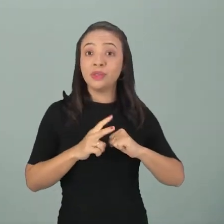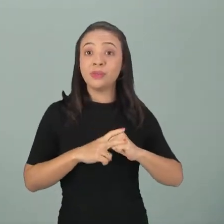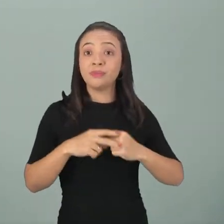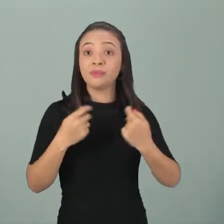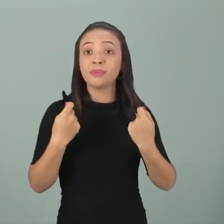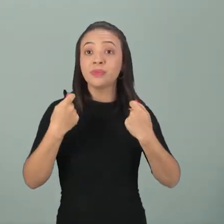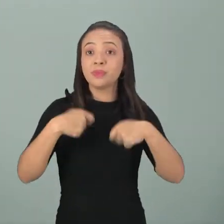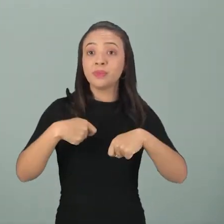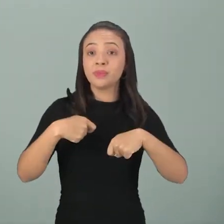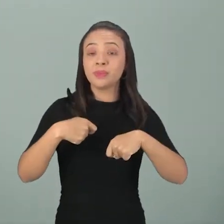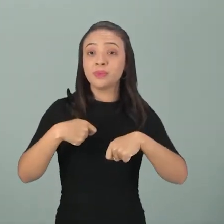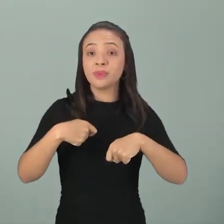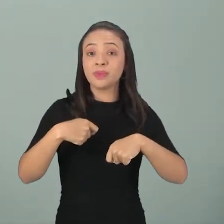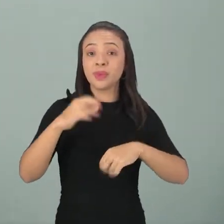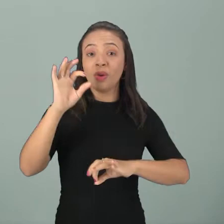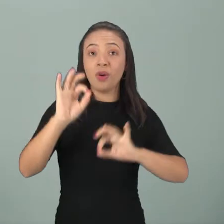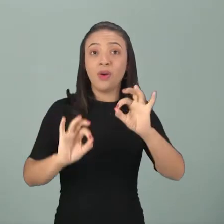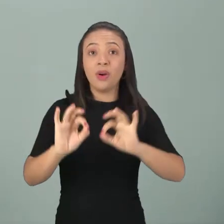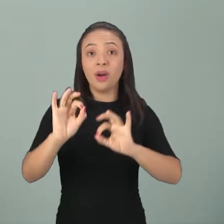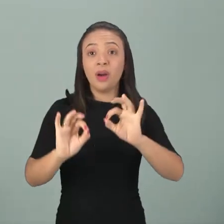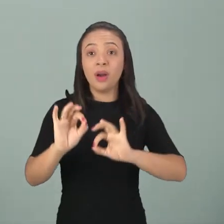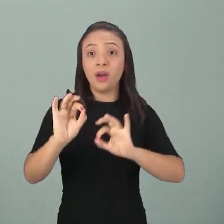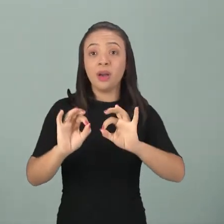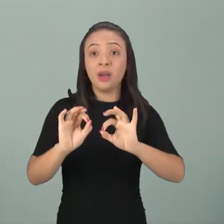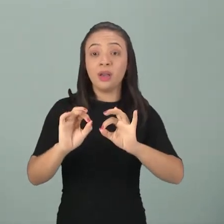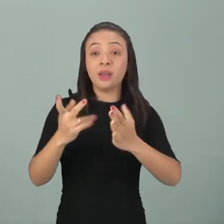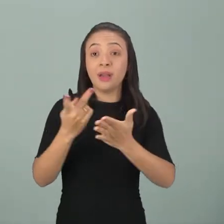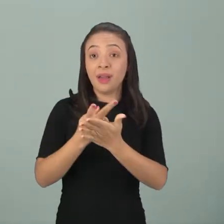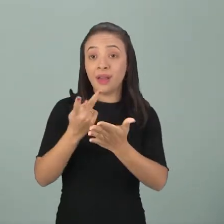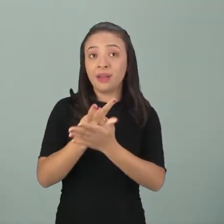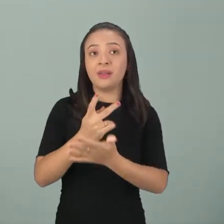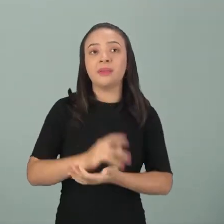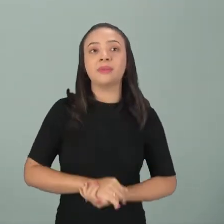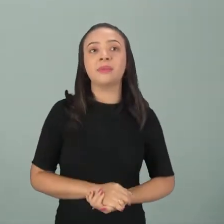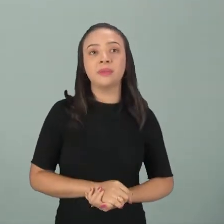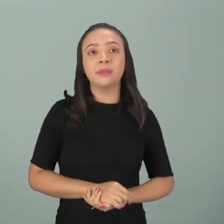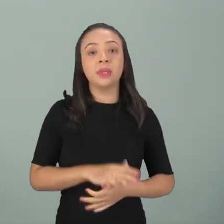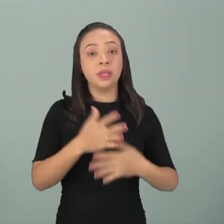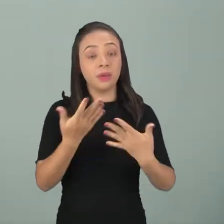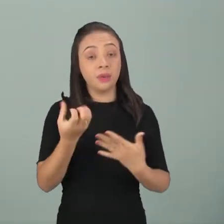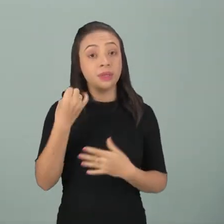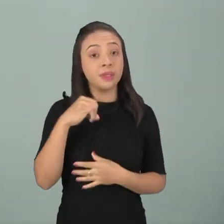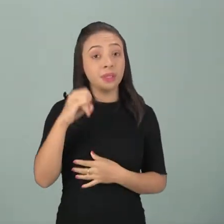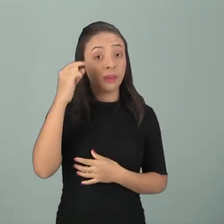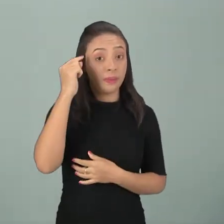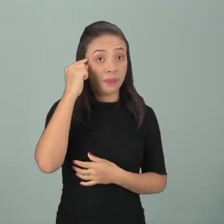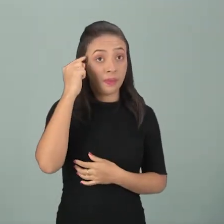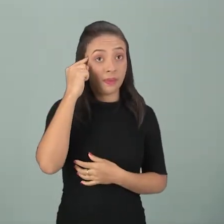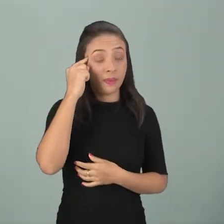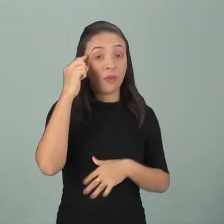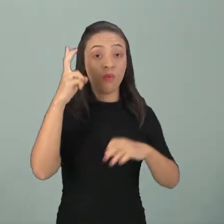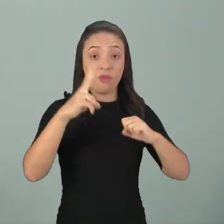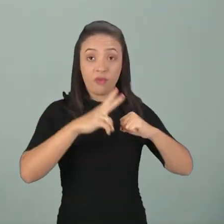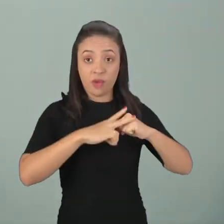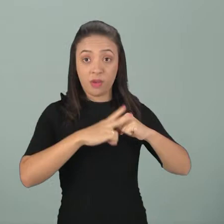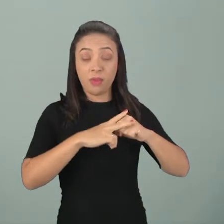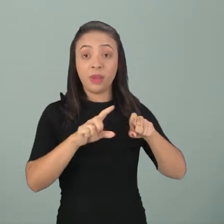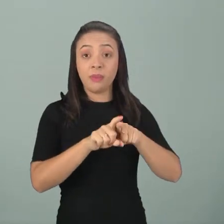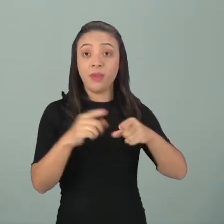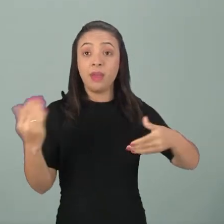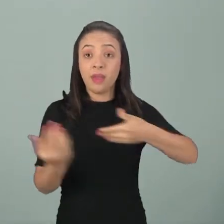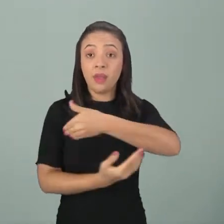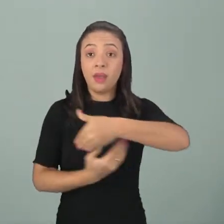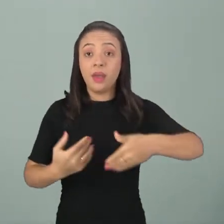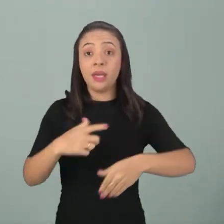esteja conjugado da maneira inadequada. Então, quando nós pensarmos no verbo e na